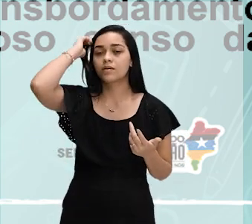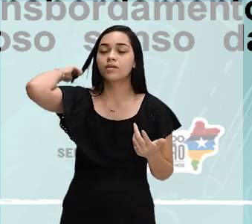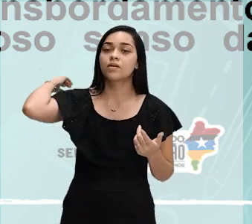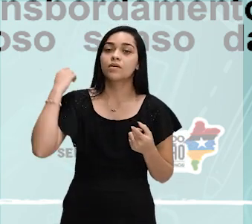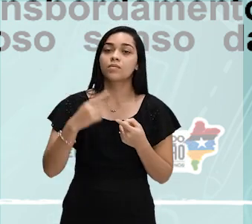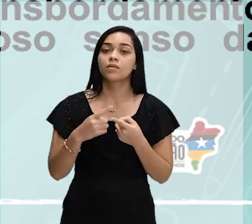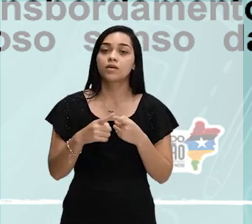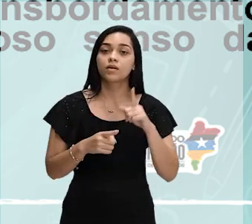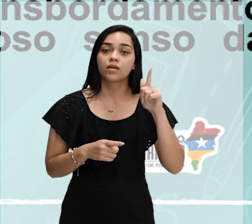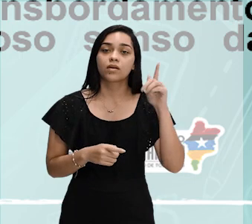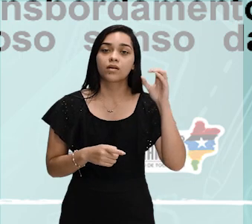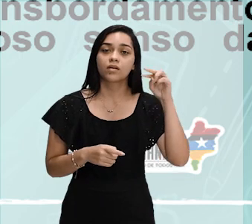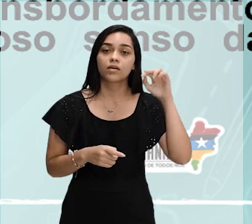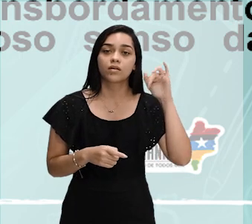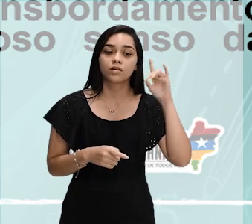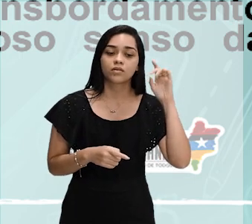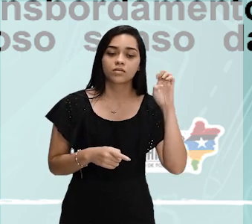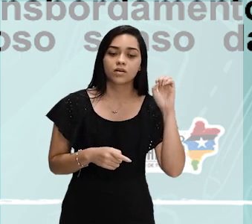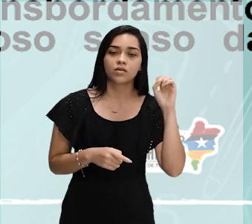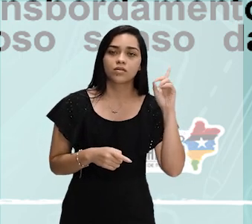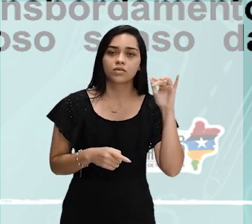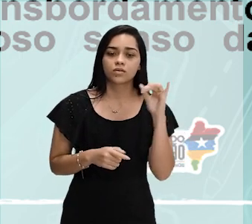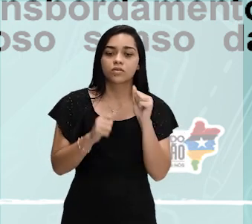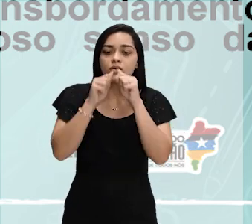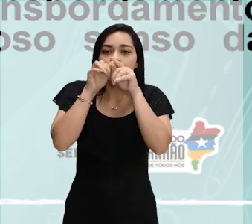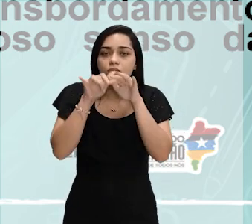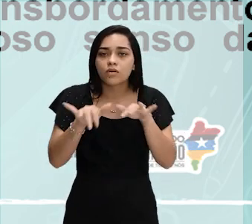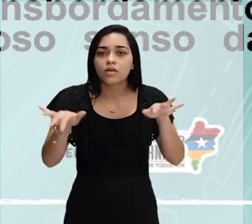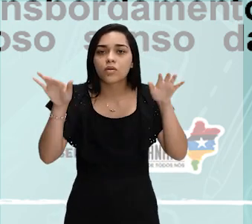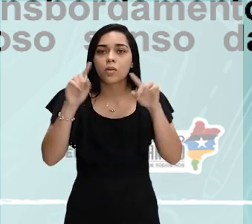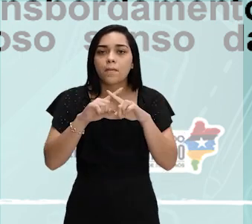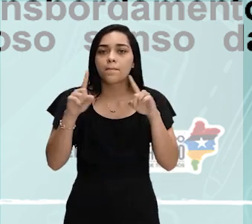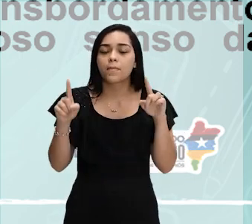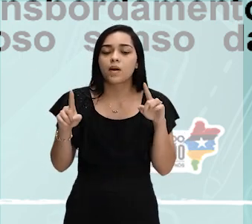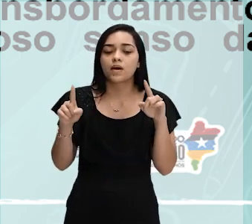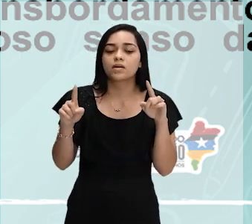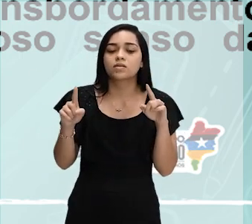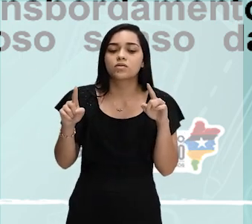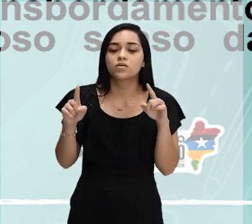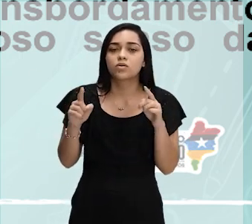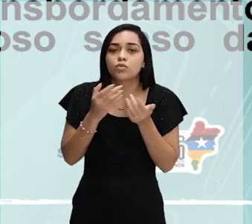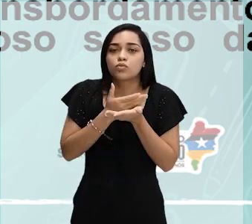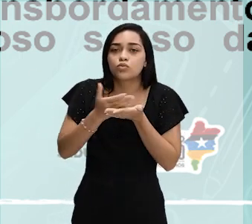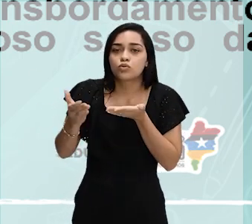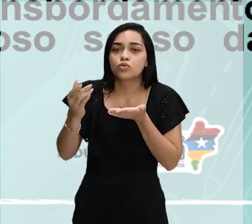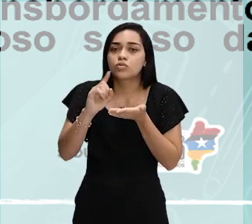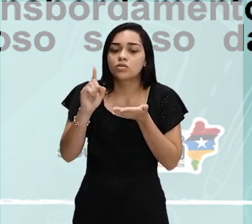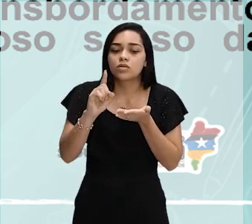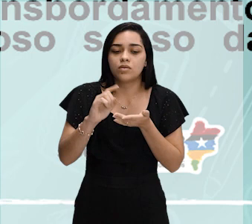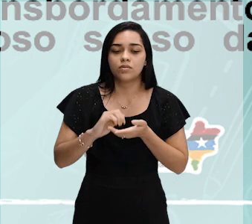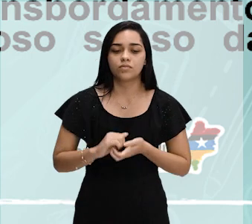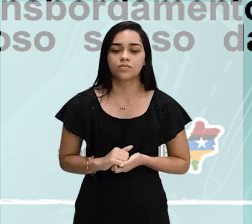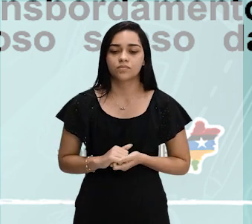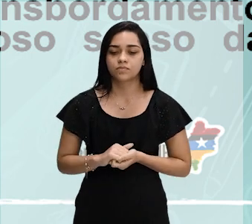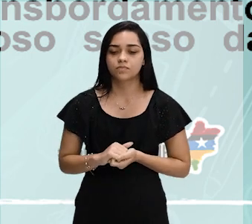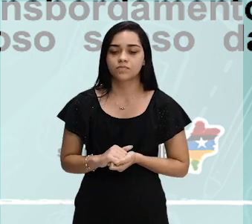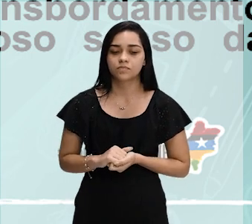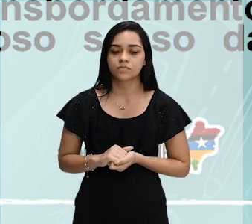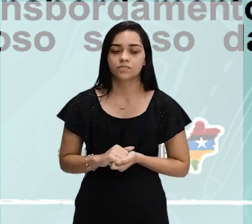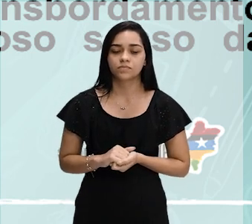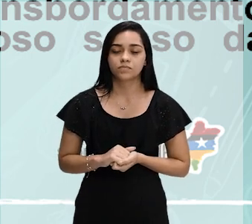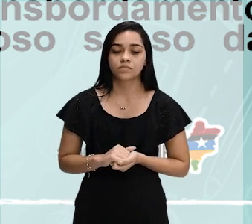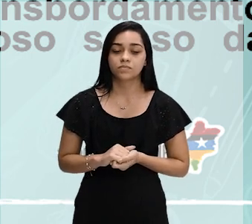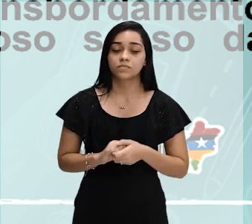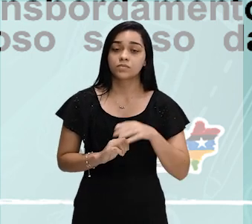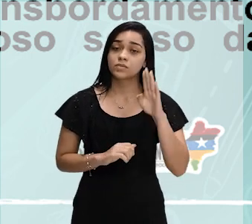porque Gonçalves Dias ele foi muito o divulgador, porém ele não foi o introdutor, que foi Gonçalves de Magalhães, tá? E